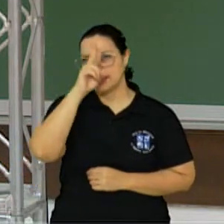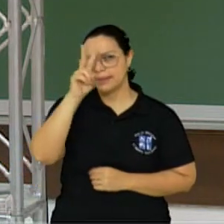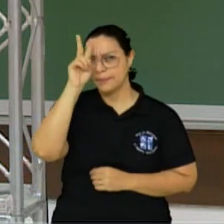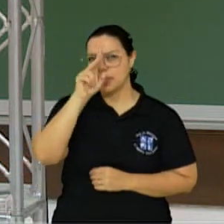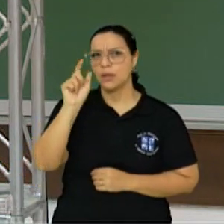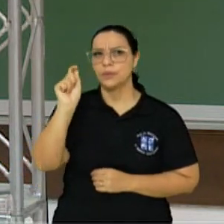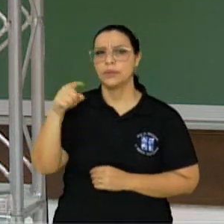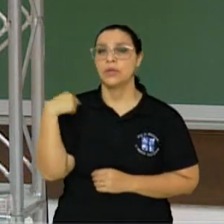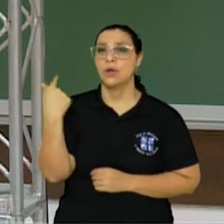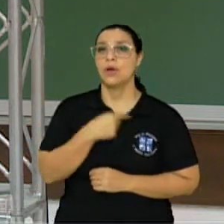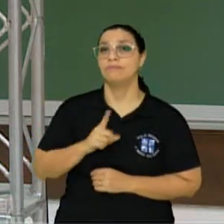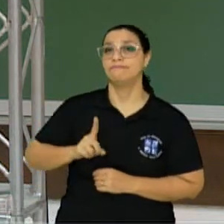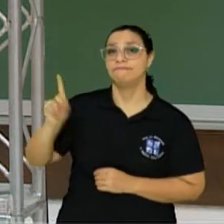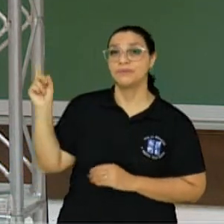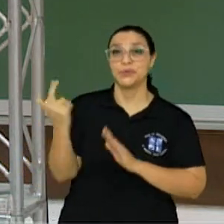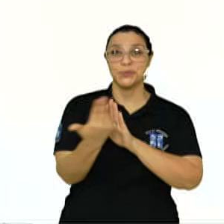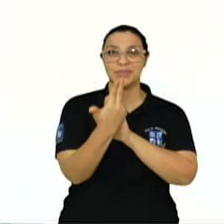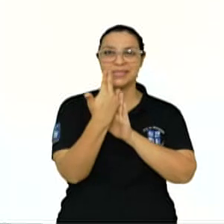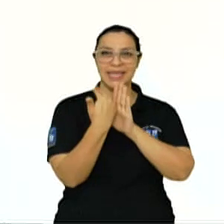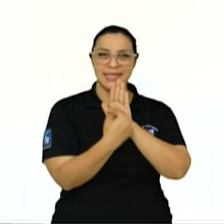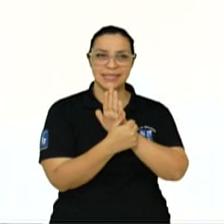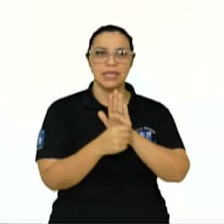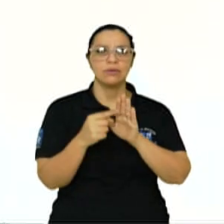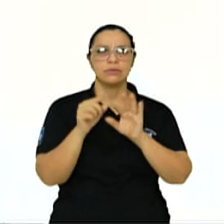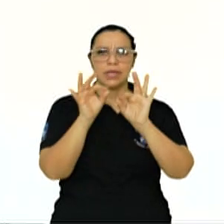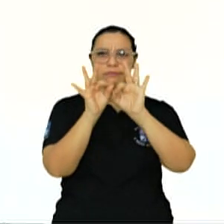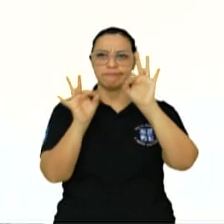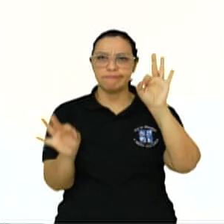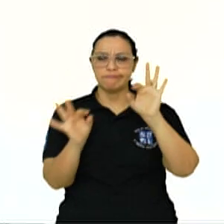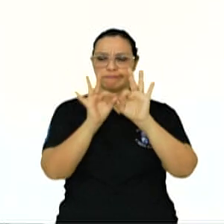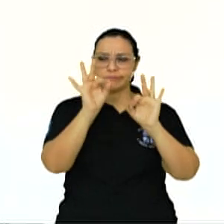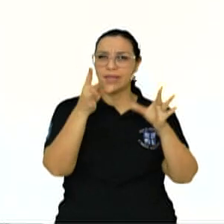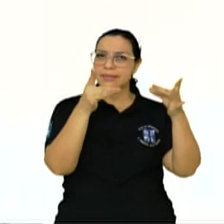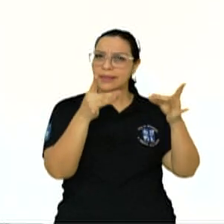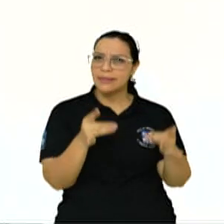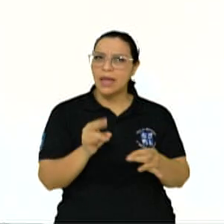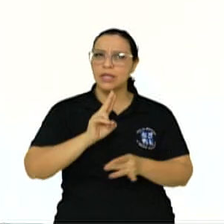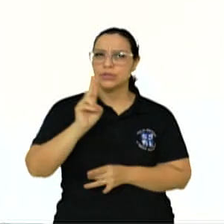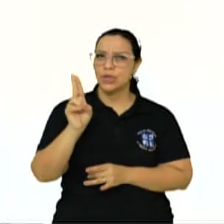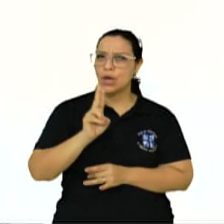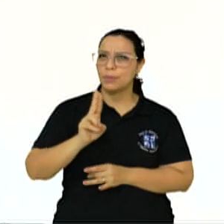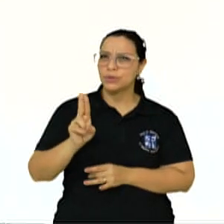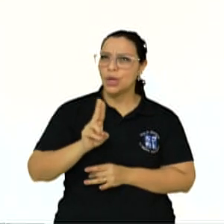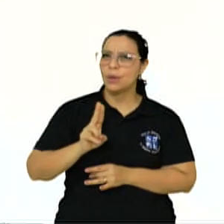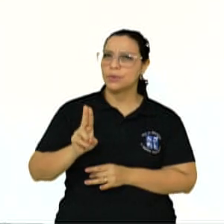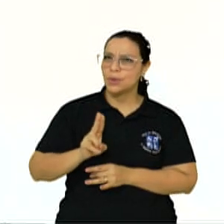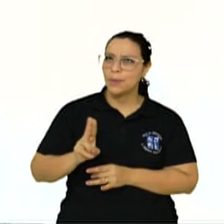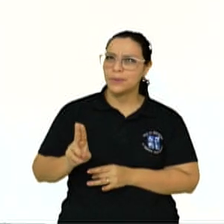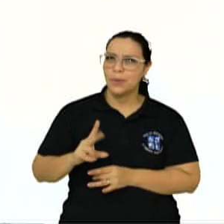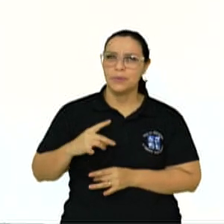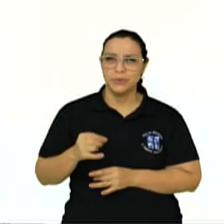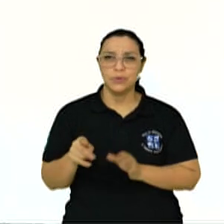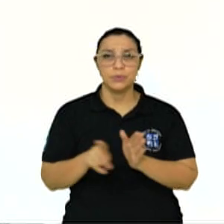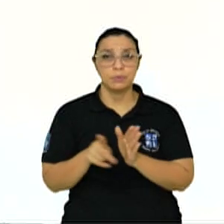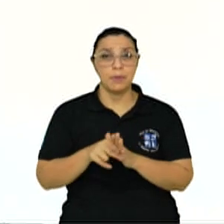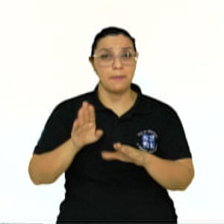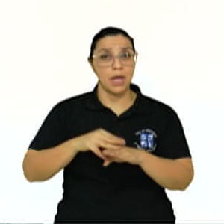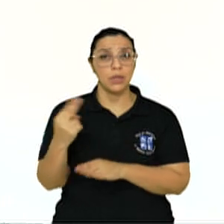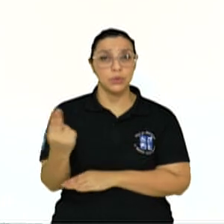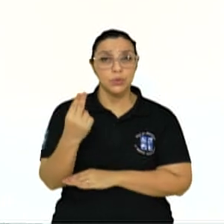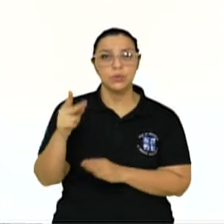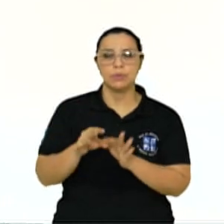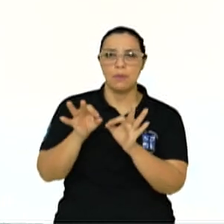relembrar, aqui eu deixei os elementos de uma pirâmide, então os que a gente mais